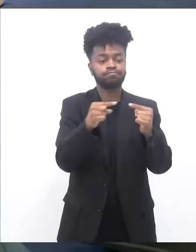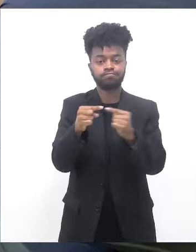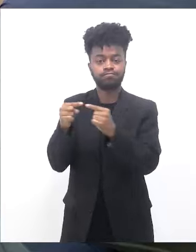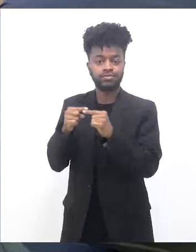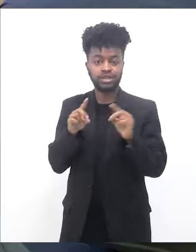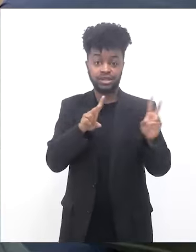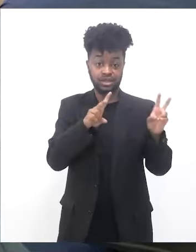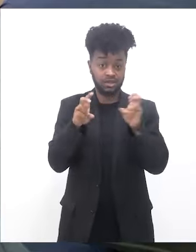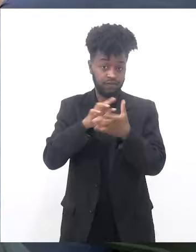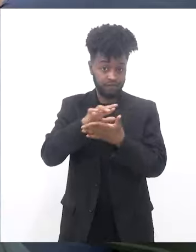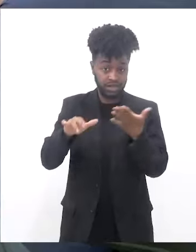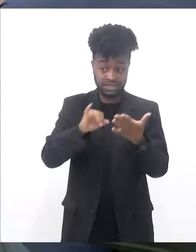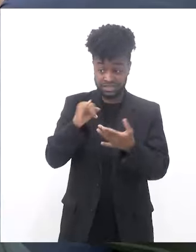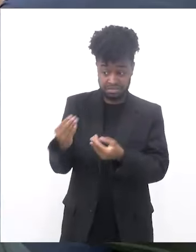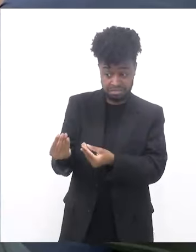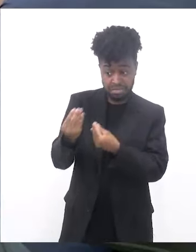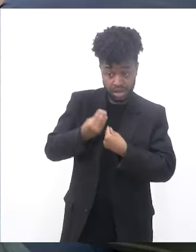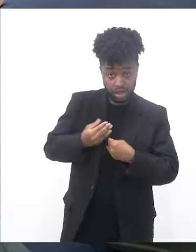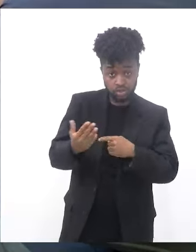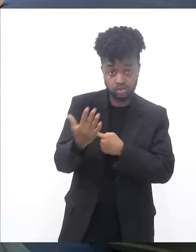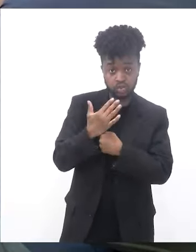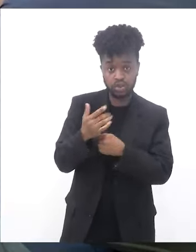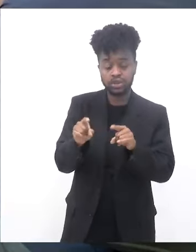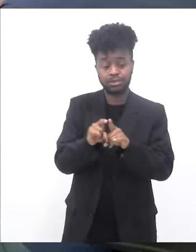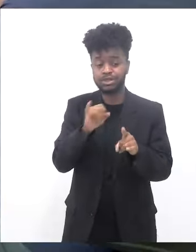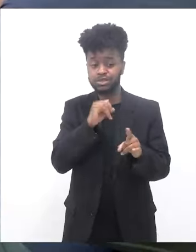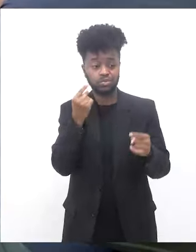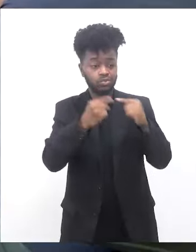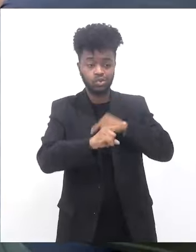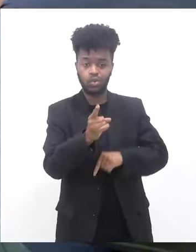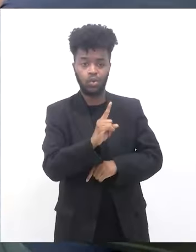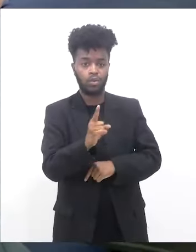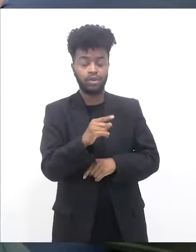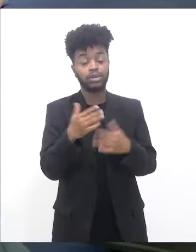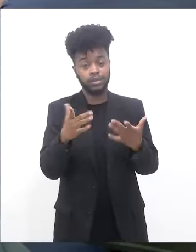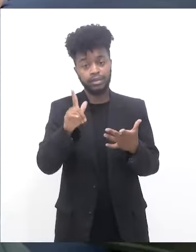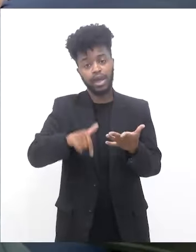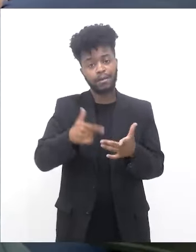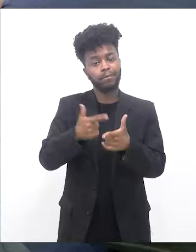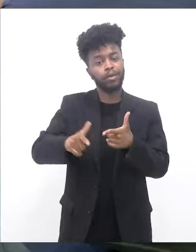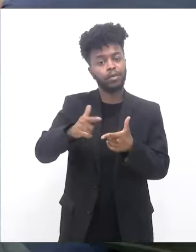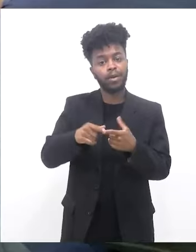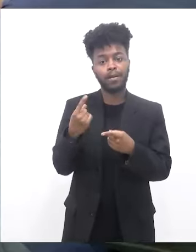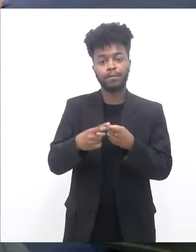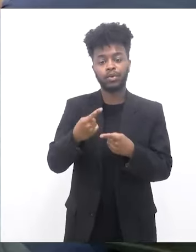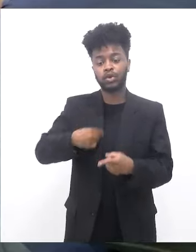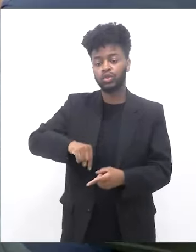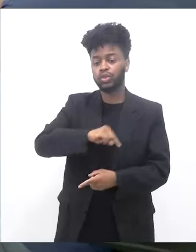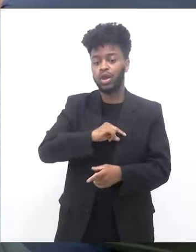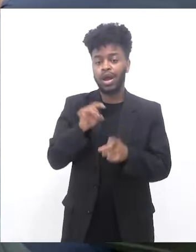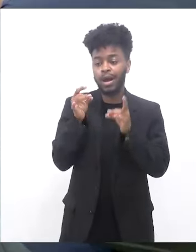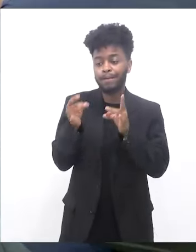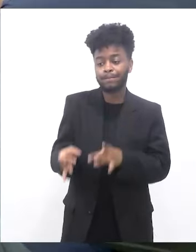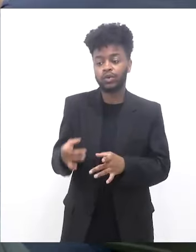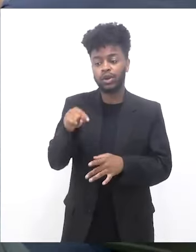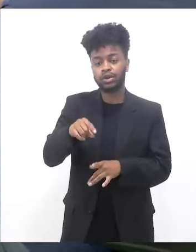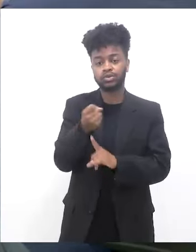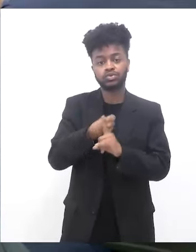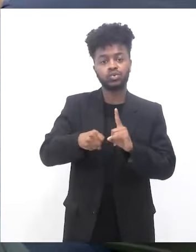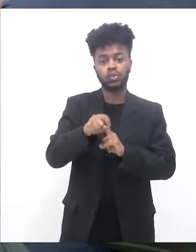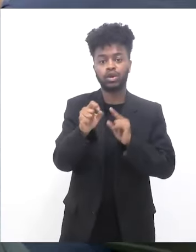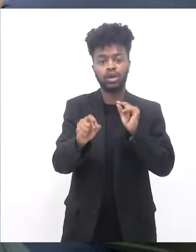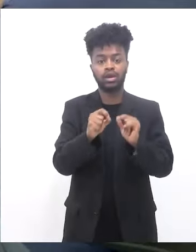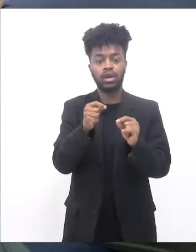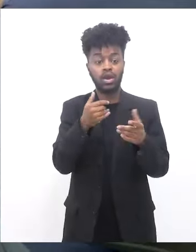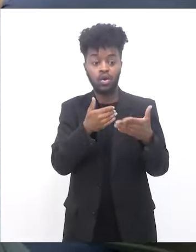as circunstâncias, nas que nos favorecem e nas circunstâncias que não nos favorecem. E esse é um problema, porque a gente abandonou na sociedade